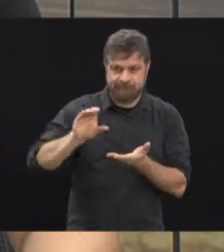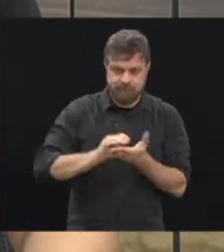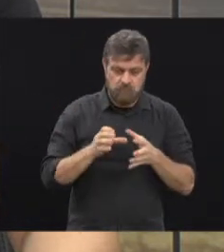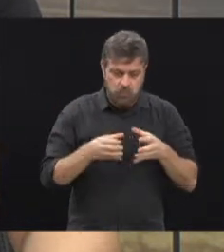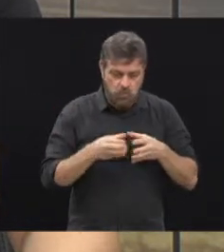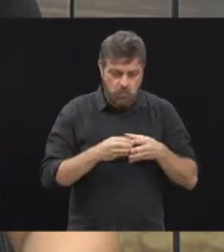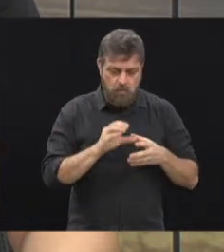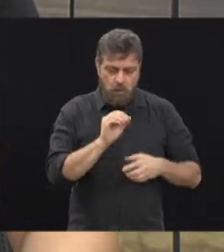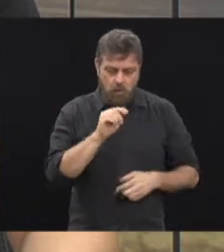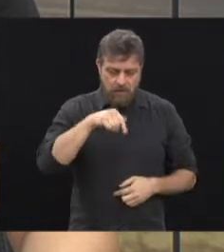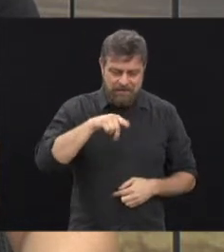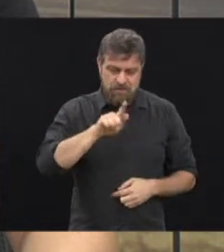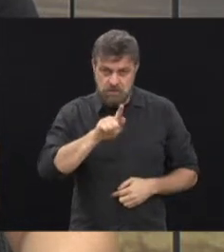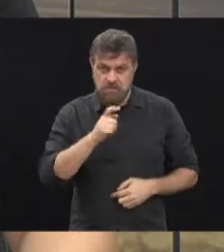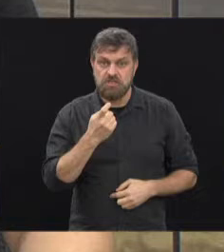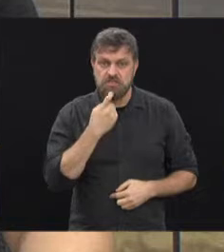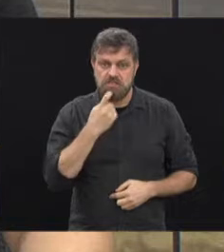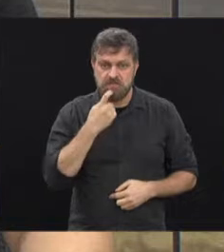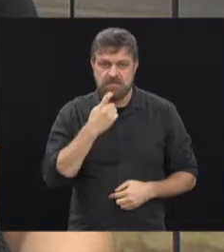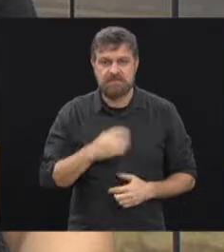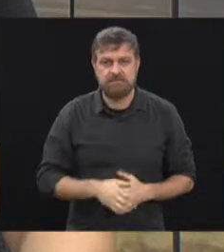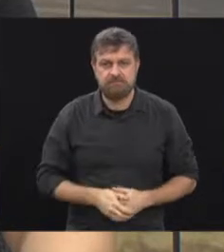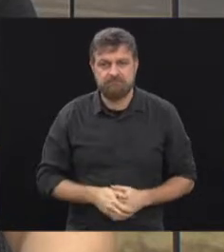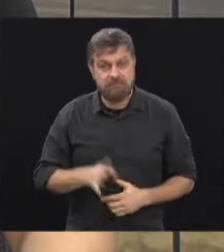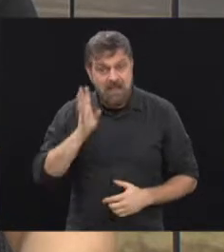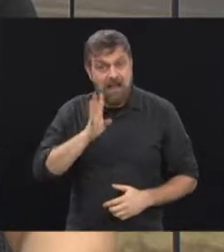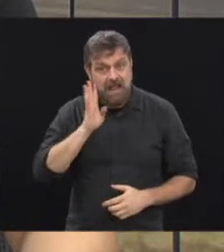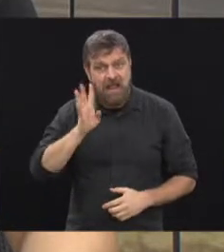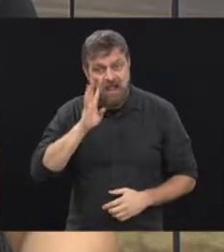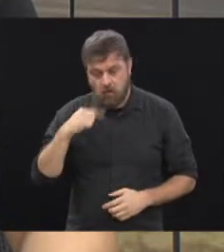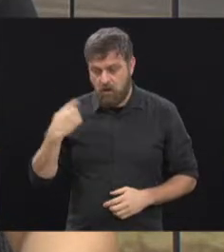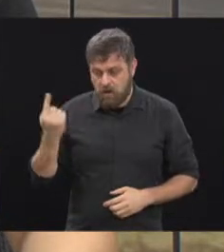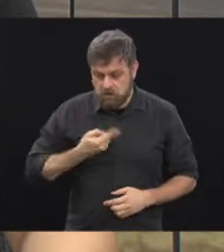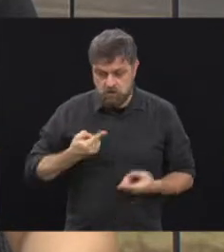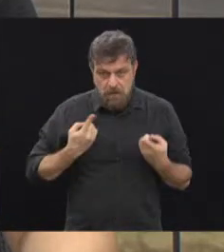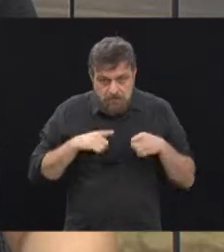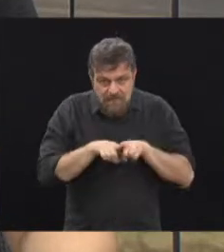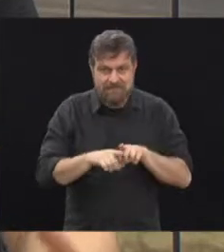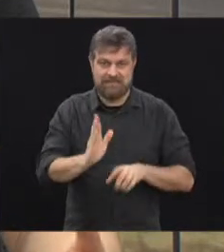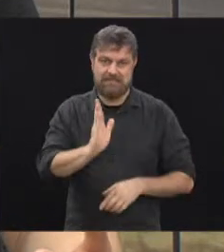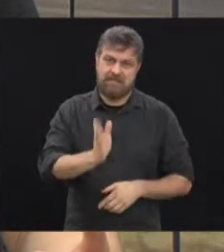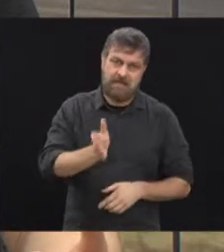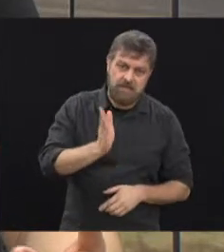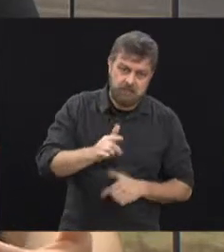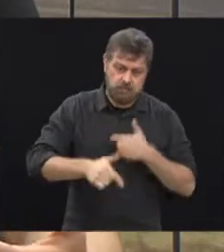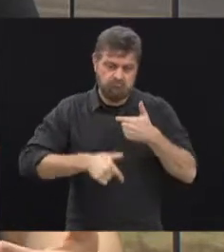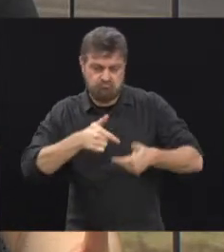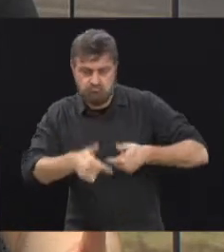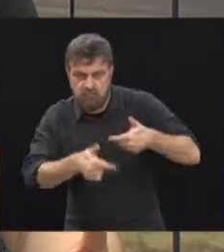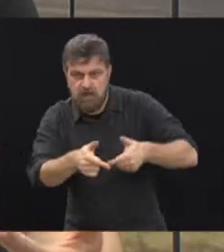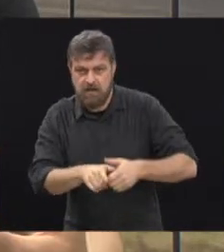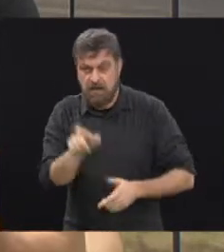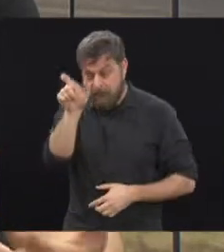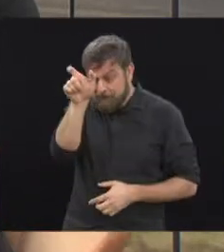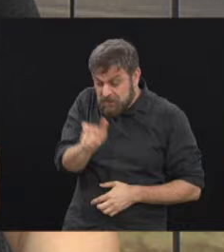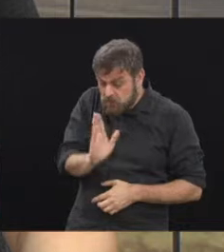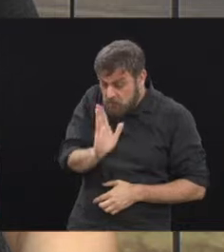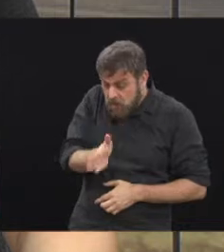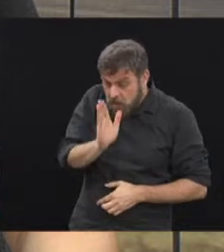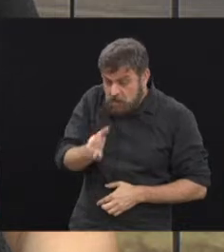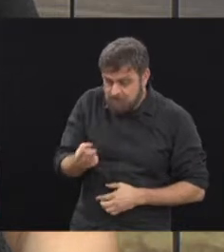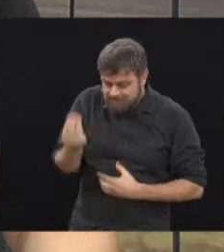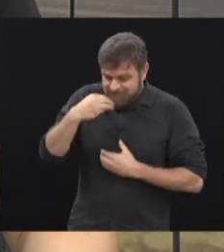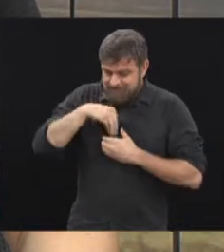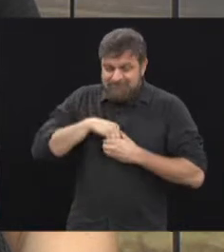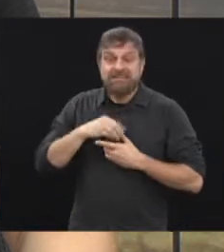ONG aqui de Campinas e região. Que legal. Então a gente já trabalha com algumas parcerias assim, porque a pessoa já tem dentro dela